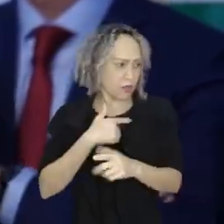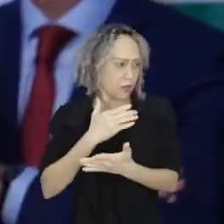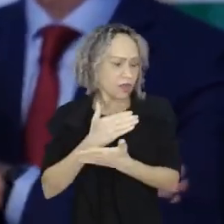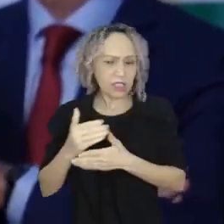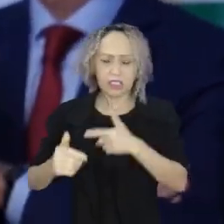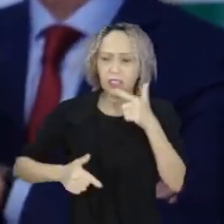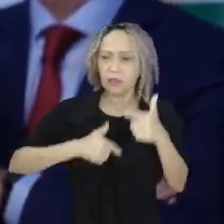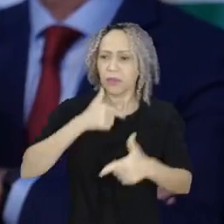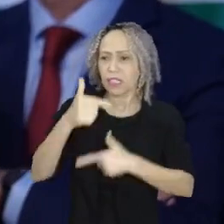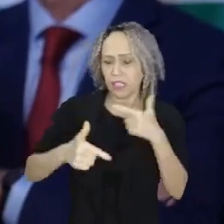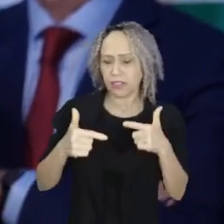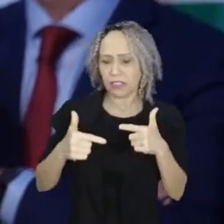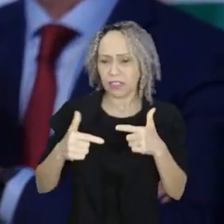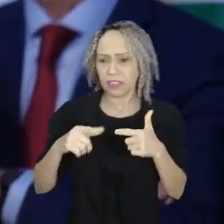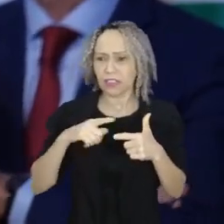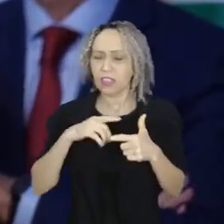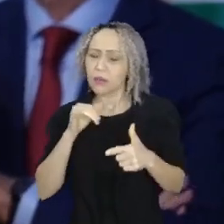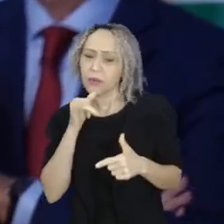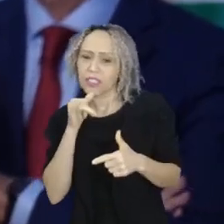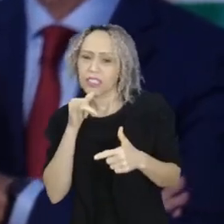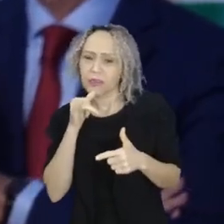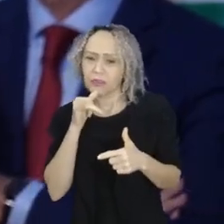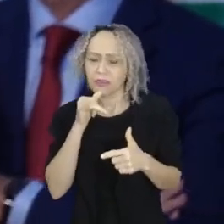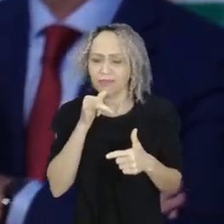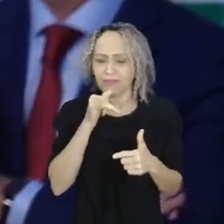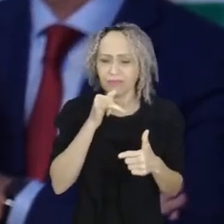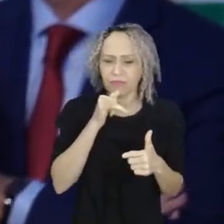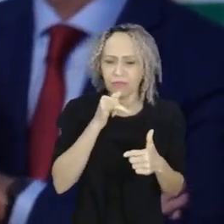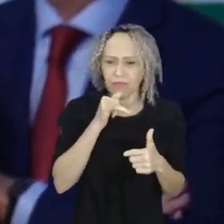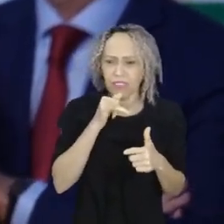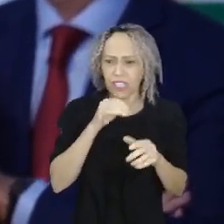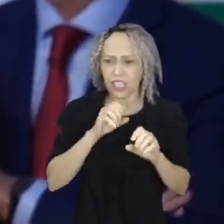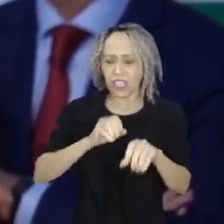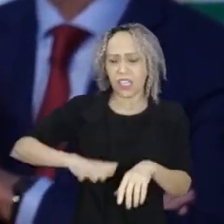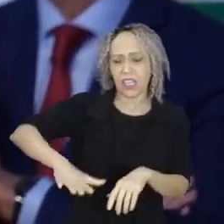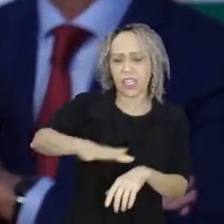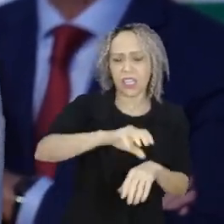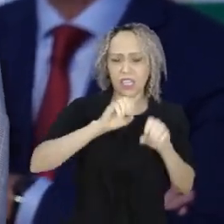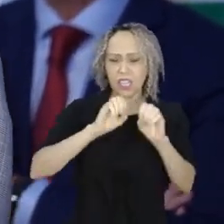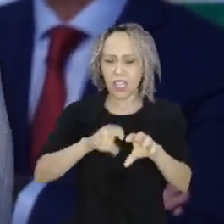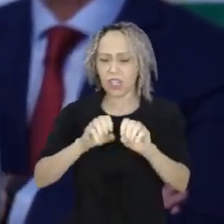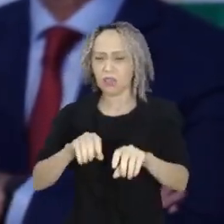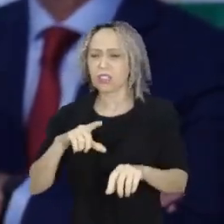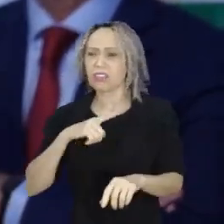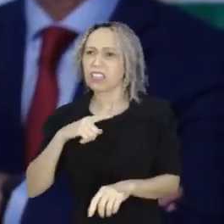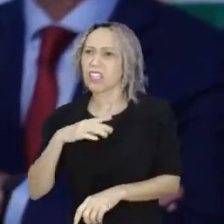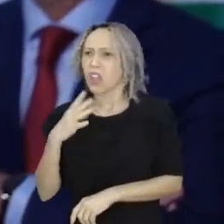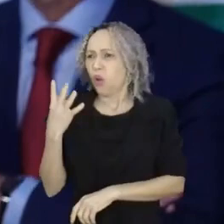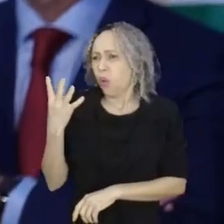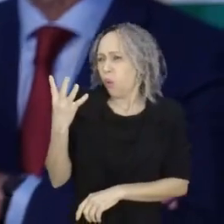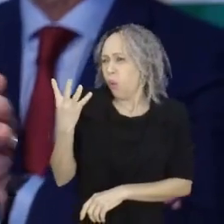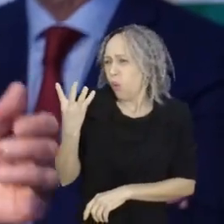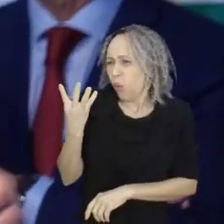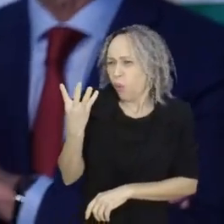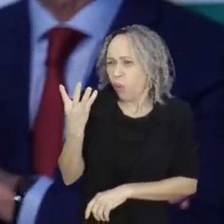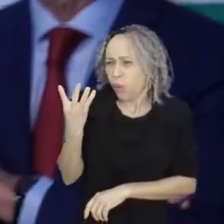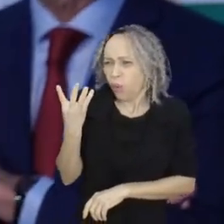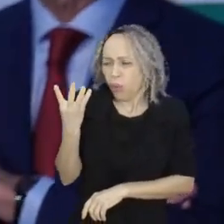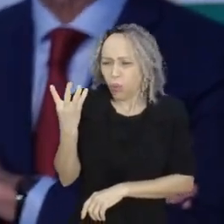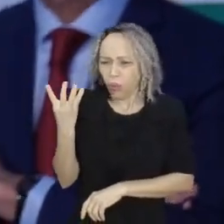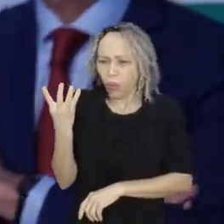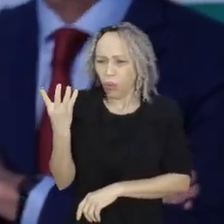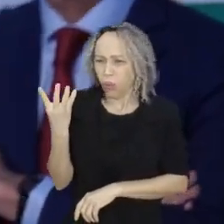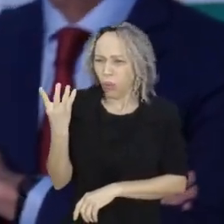nós temos praticamente 4 milhões de obras que foram paralisadas, sobretudo muitas creches que estavam sendo feitas que